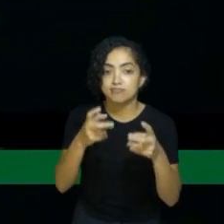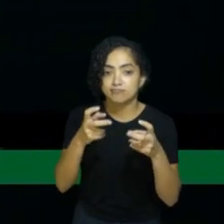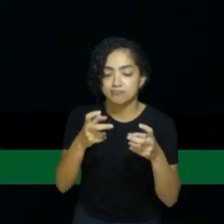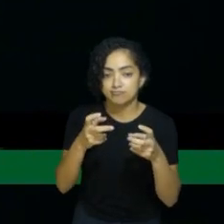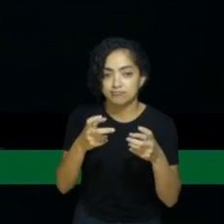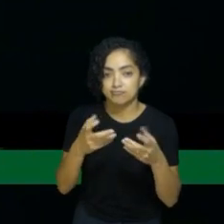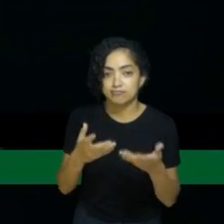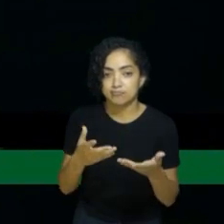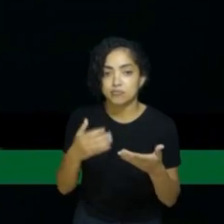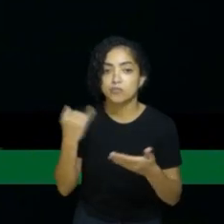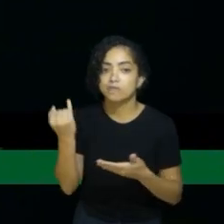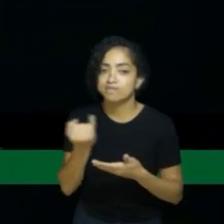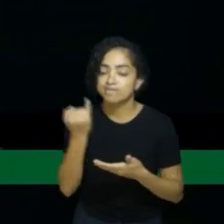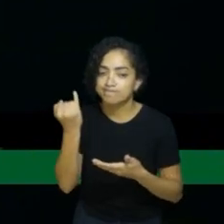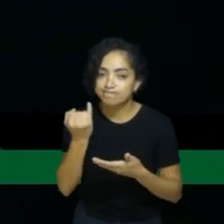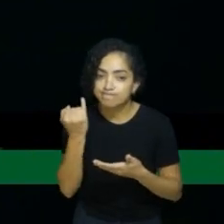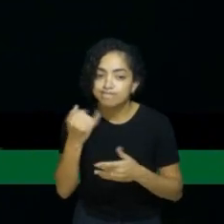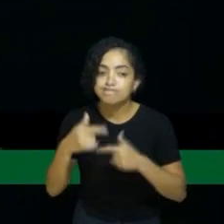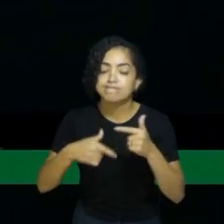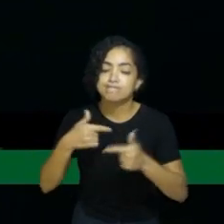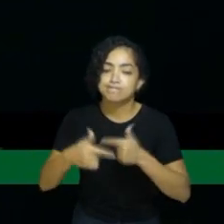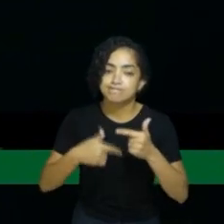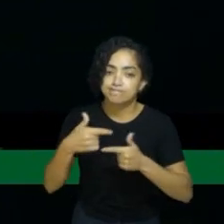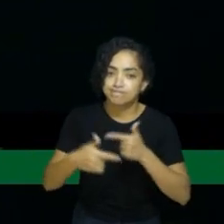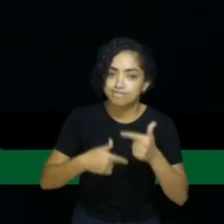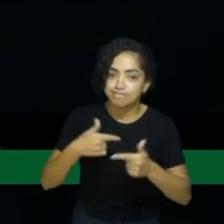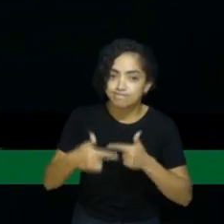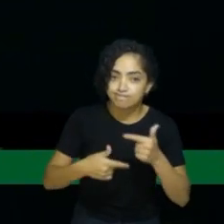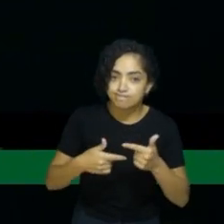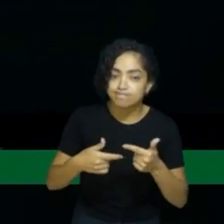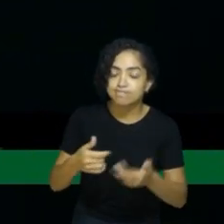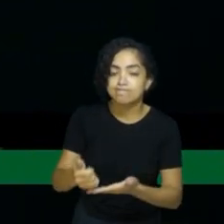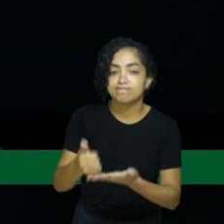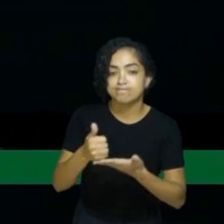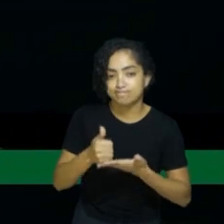a importância do nosso trabalho, nos apoia.